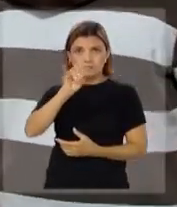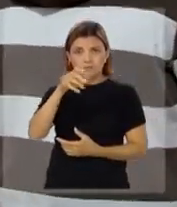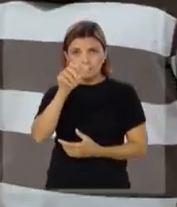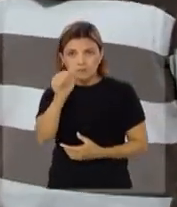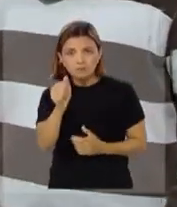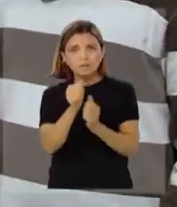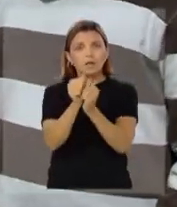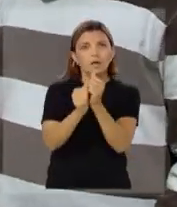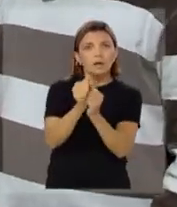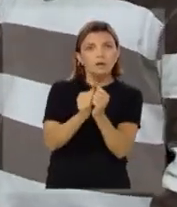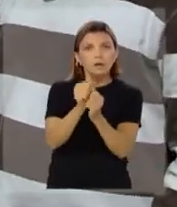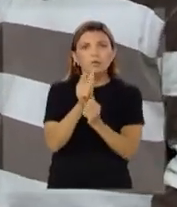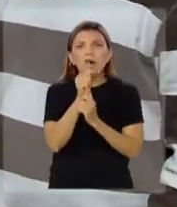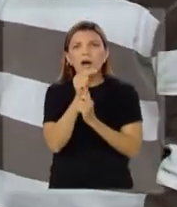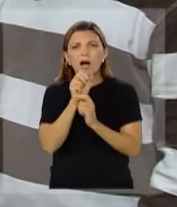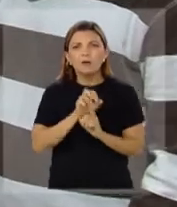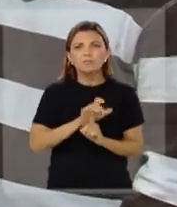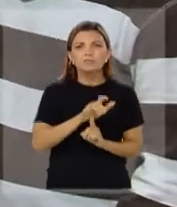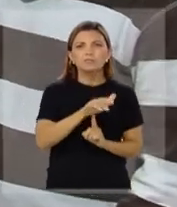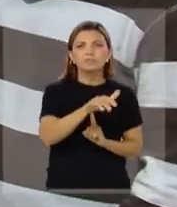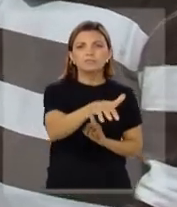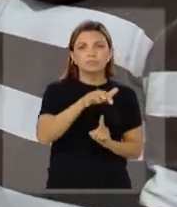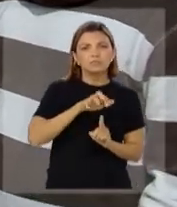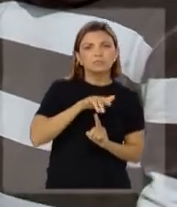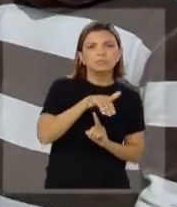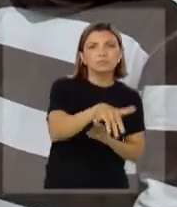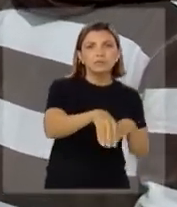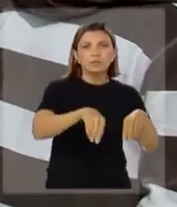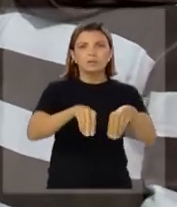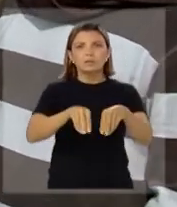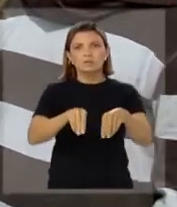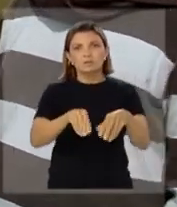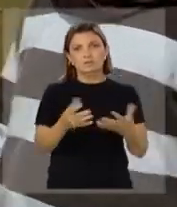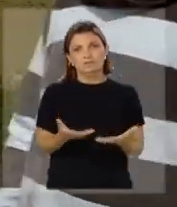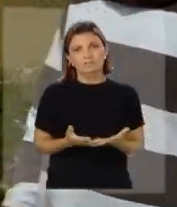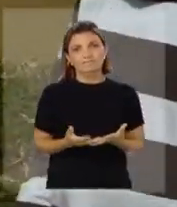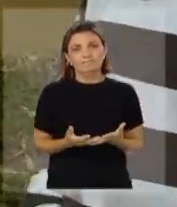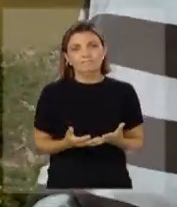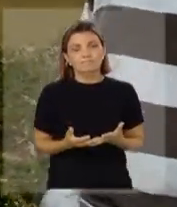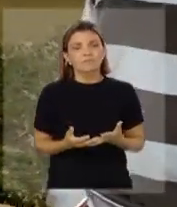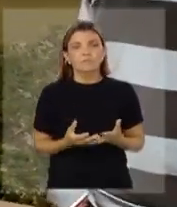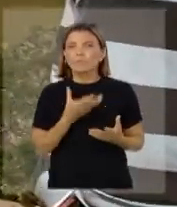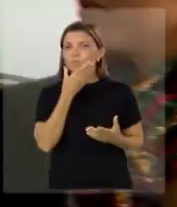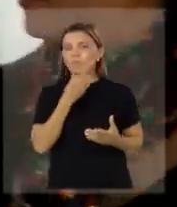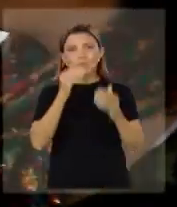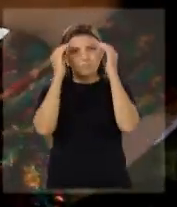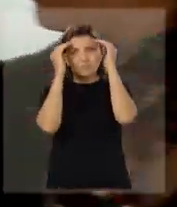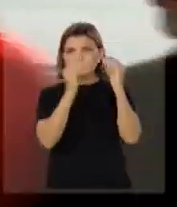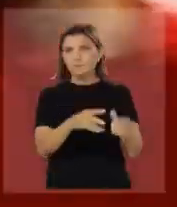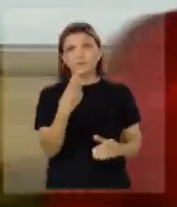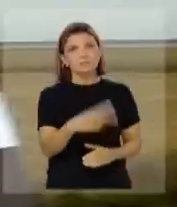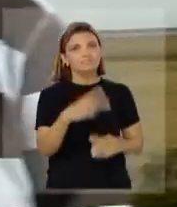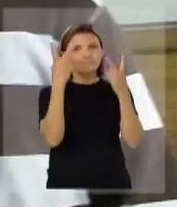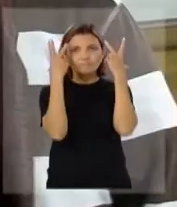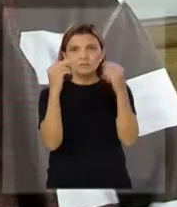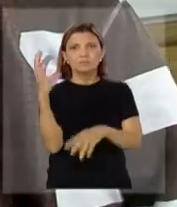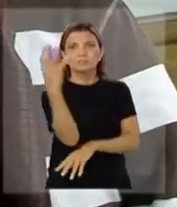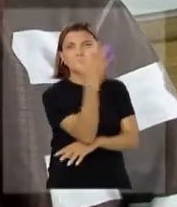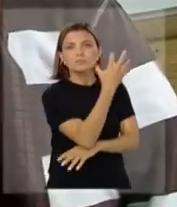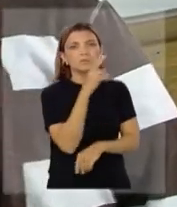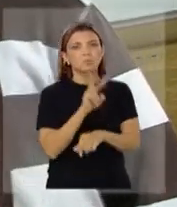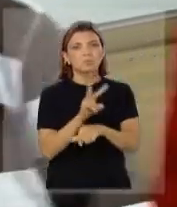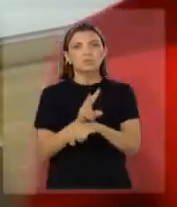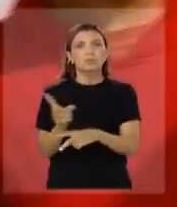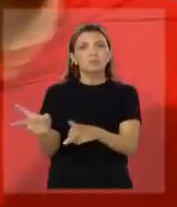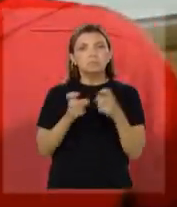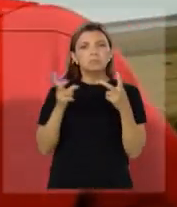de soja, de arroz. Sabe que se não existisse a reserva, talvez nem tivesse mais água por aqui. É, o homem não respeita mesmo a natureza.